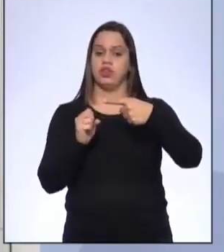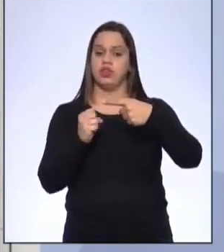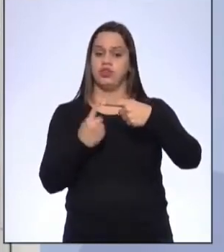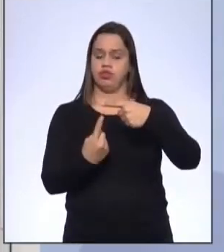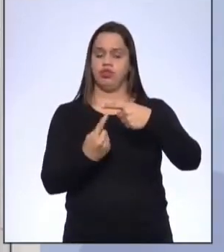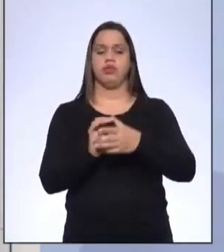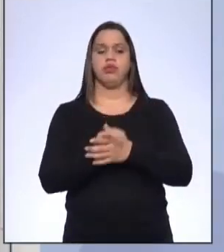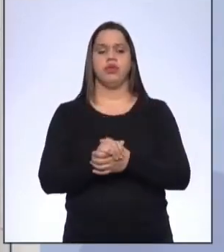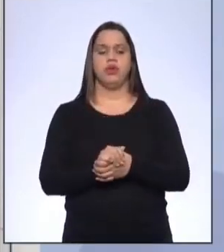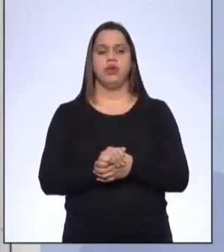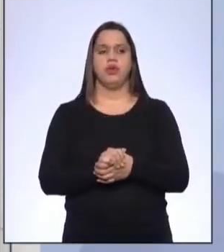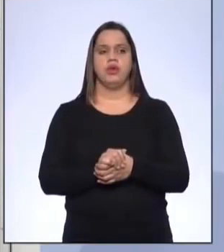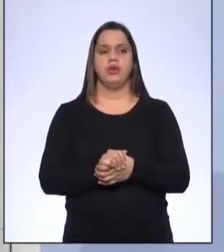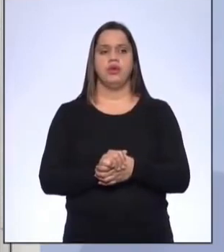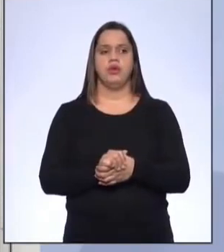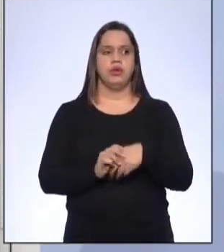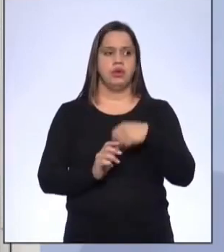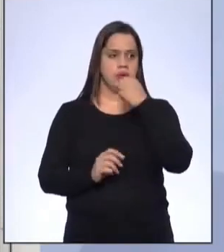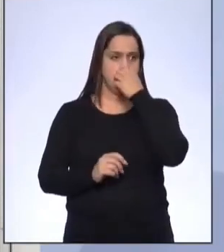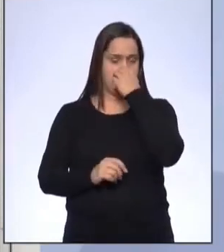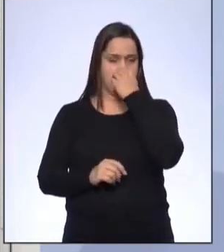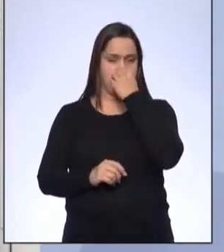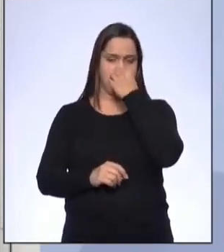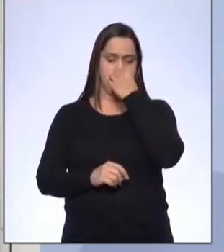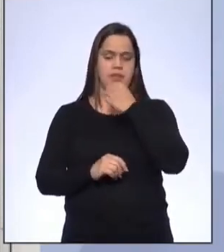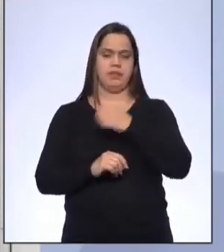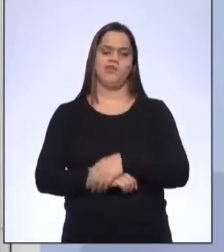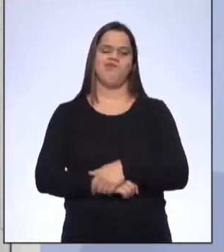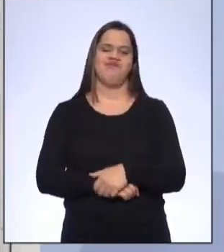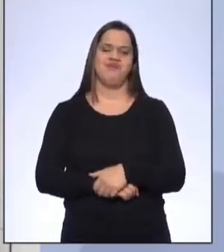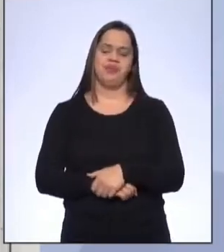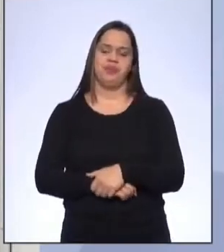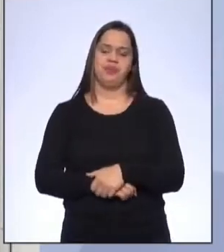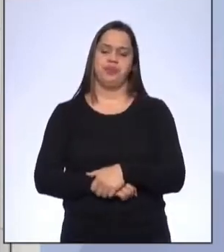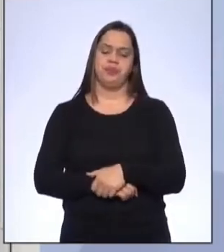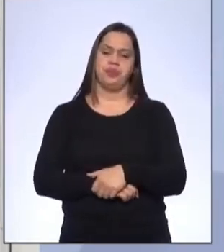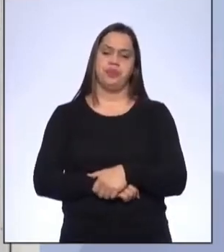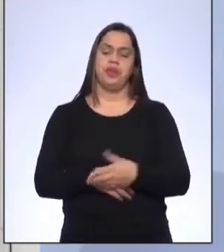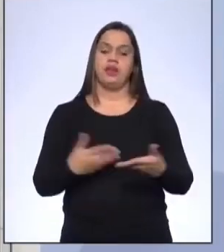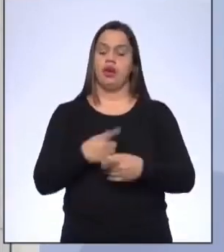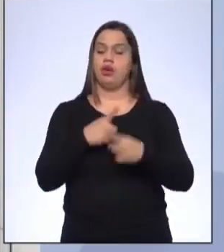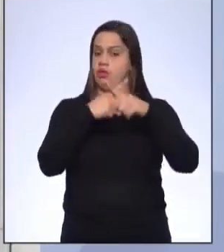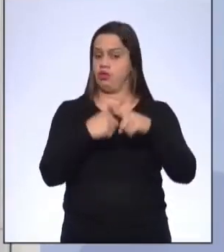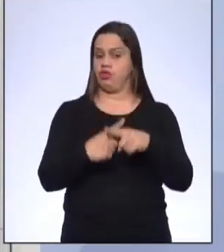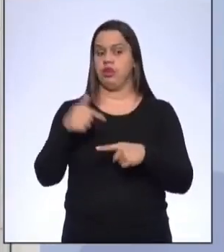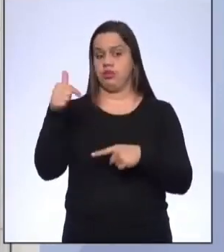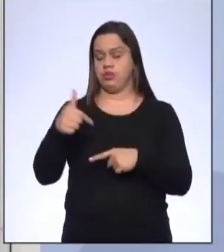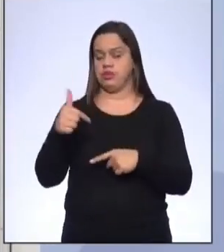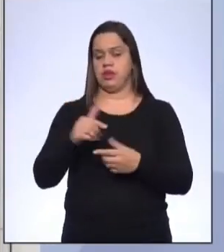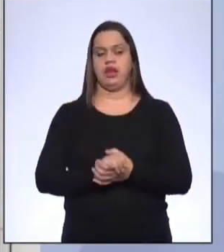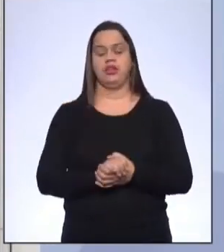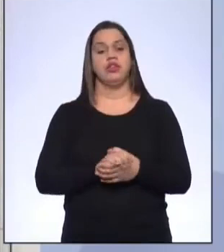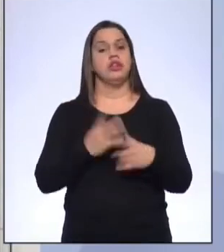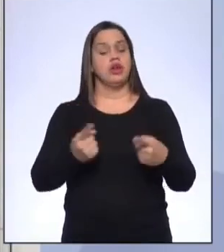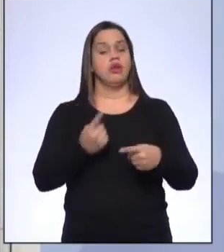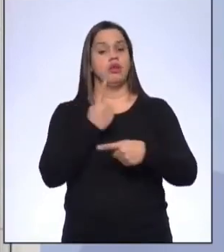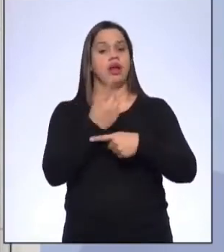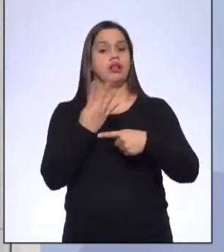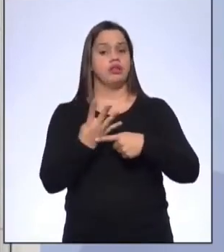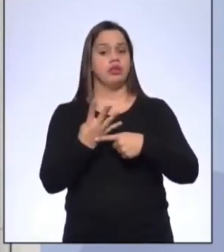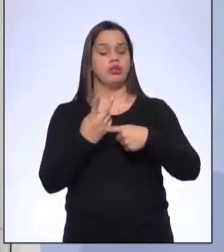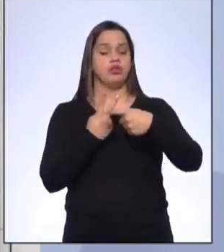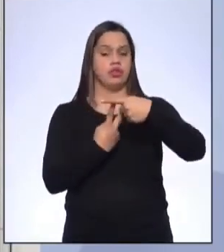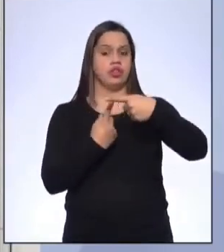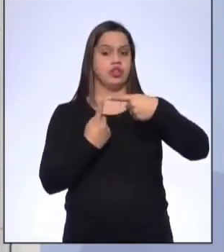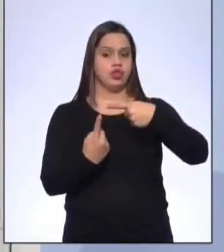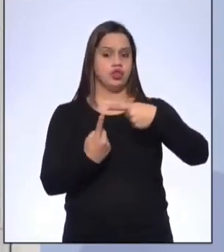avos. Sobre 21. 21. Estou multiplicando por 7, não é isso? Isso. 14 sobre 21. E aí, o que